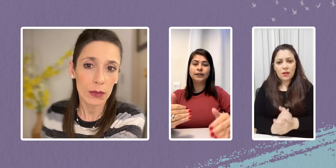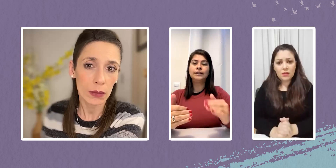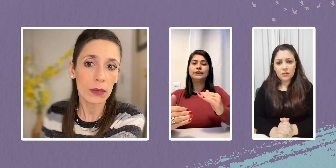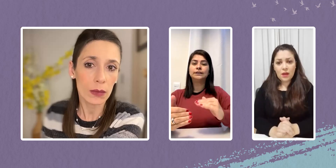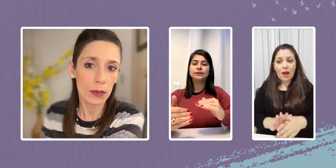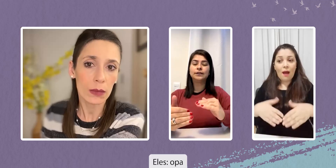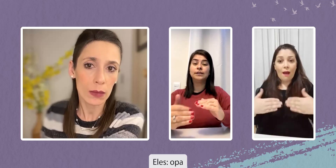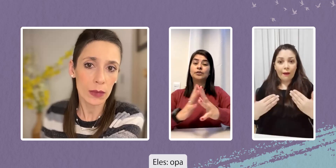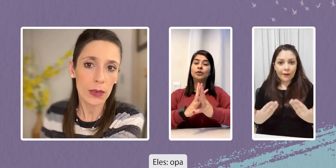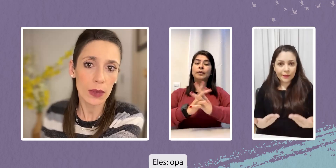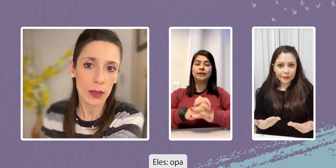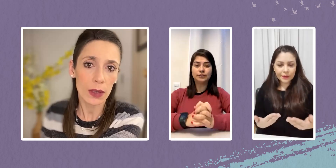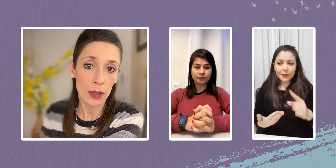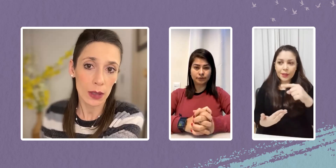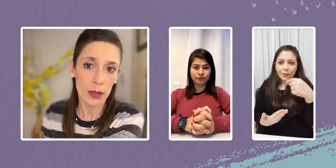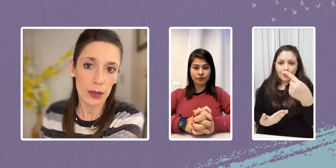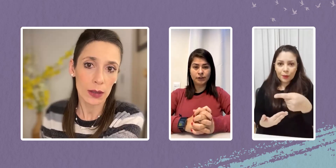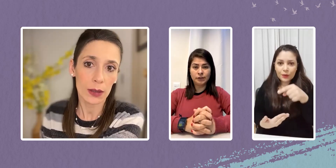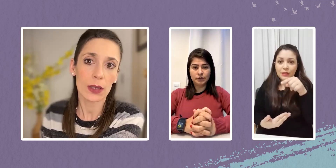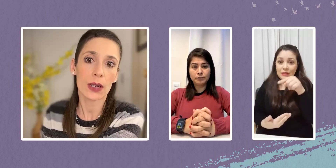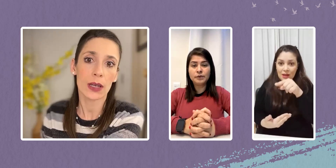lá, eles, opa,